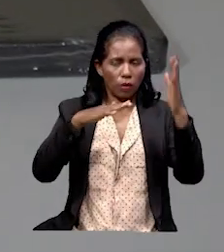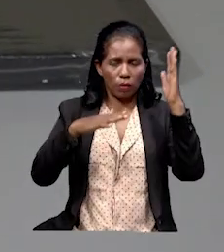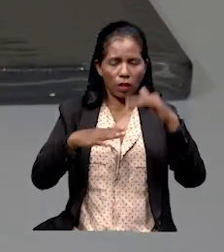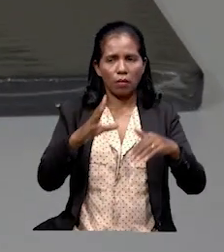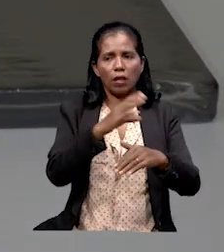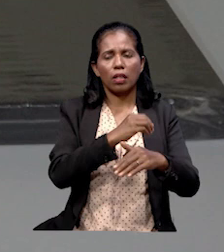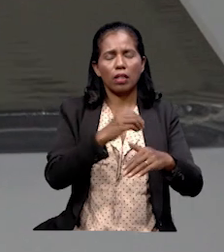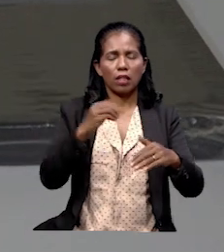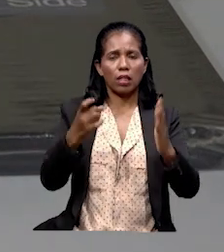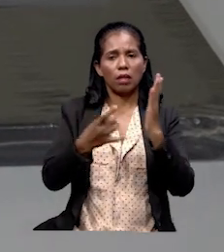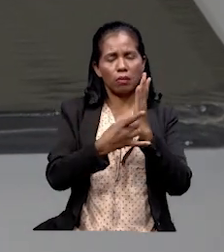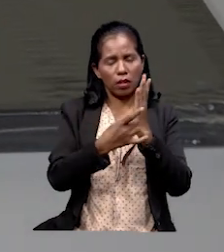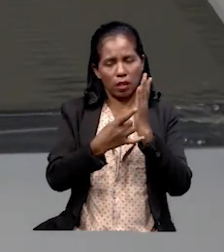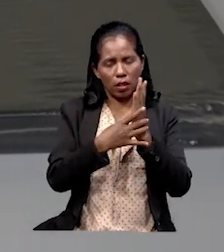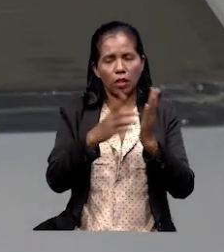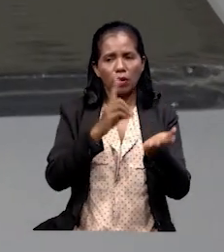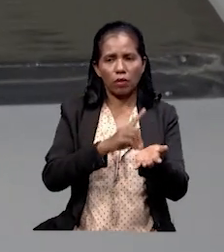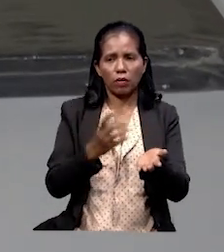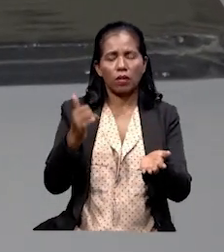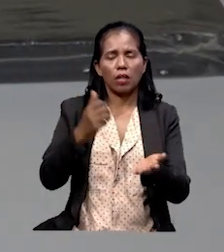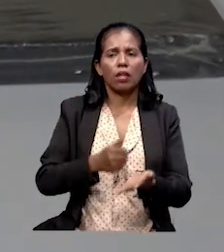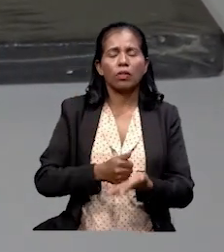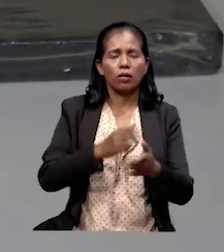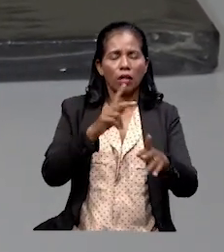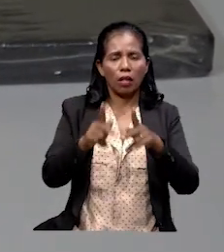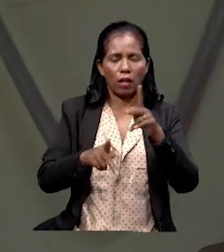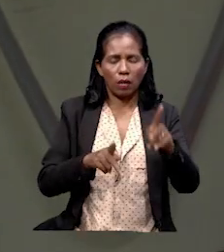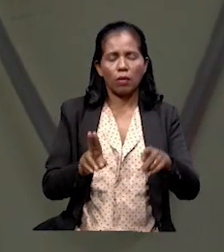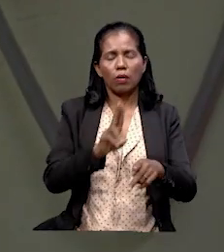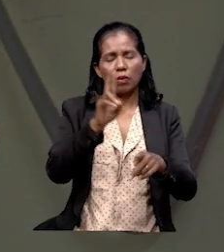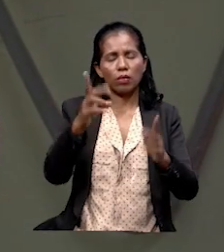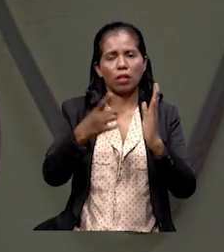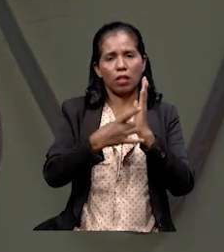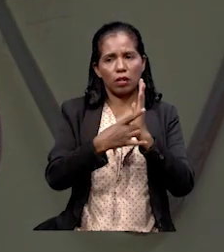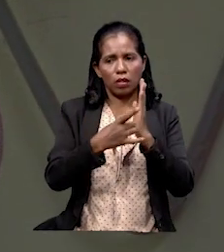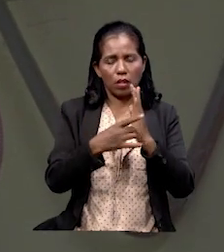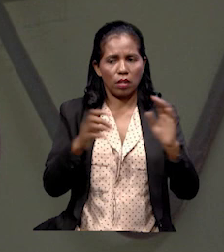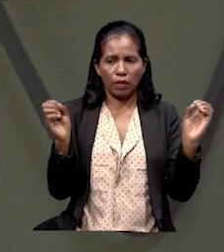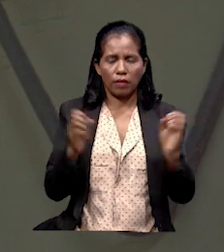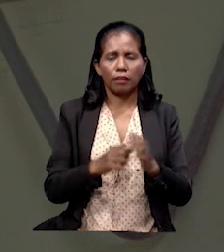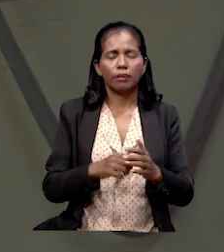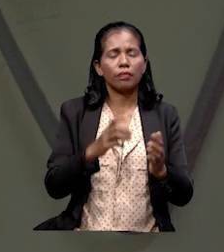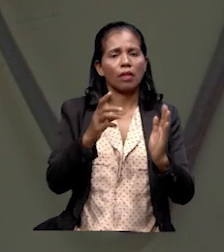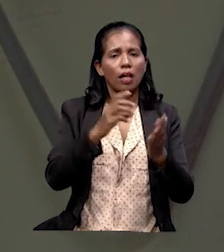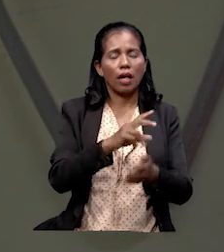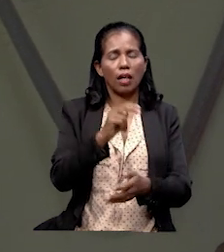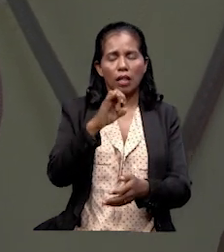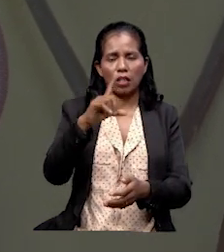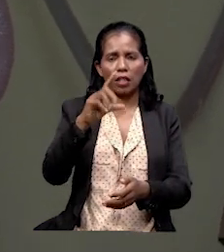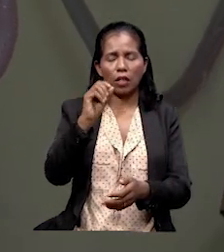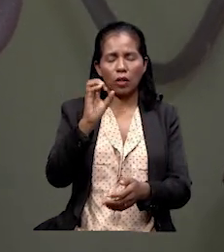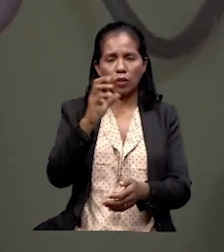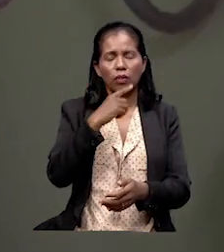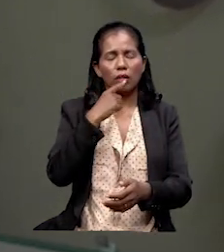bateria, honuné pessoal Saúde Sira, atende paciente usa X-ray manual. Nilton do Carmo da Silva informa, máquina